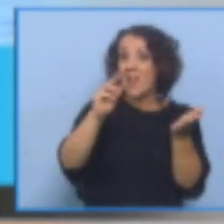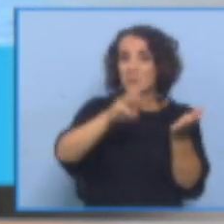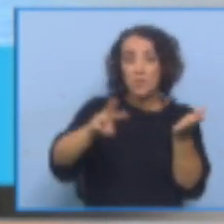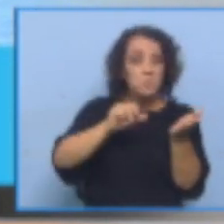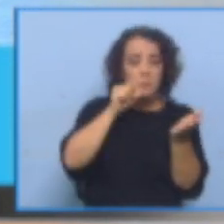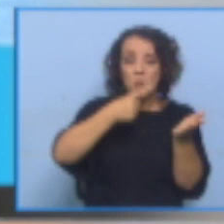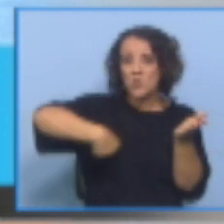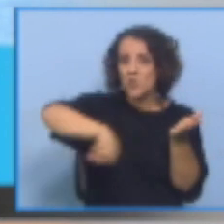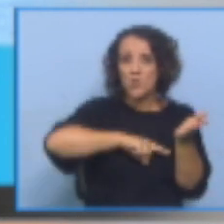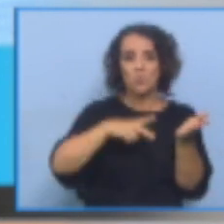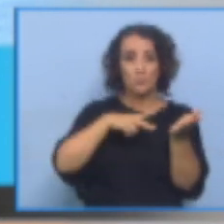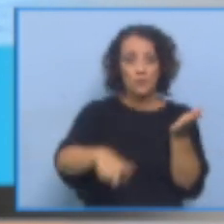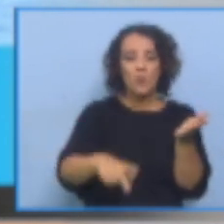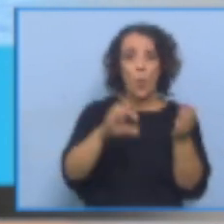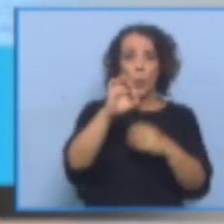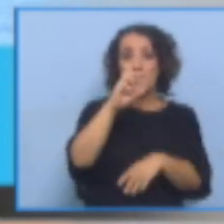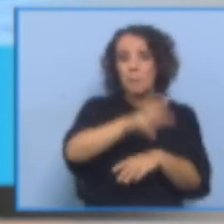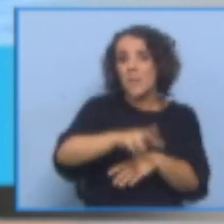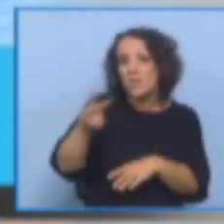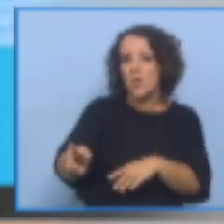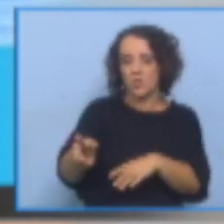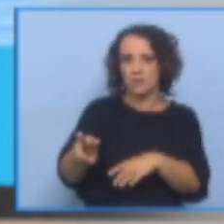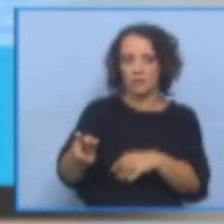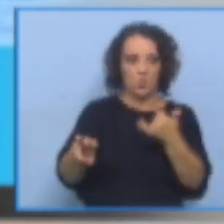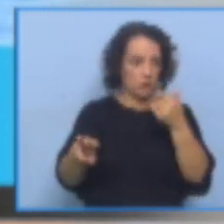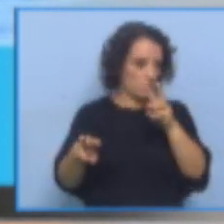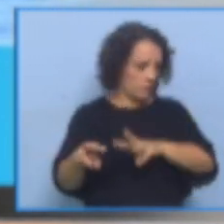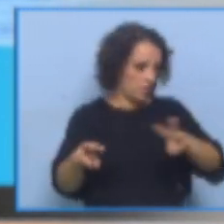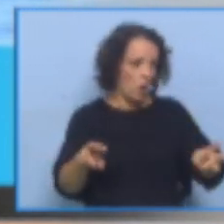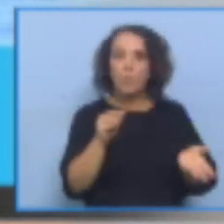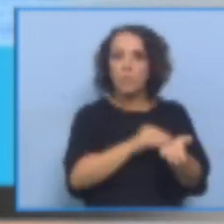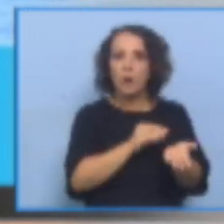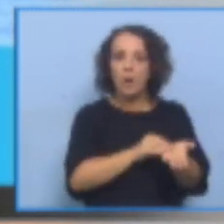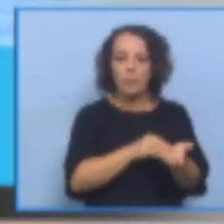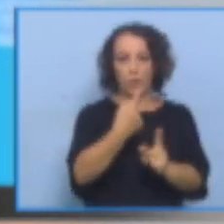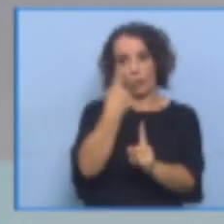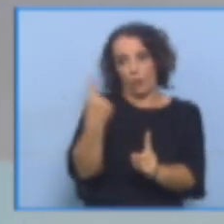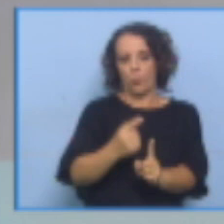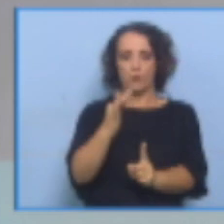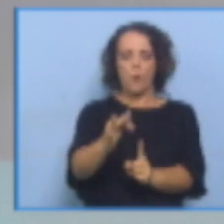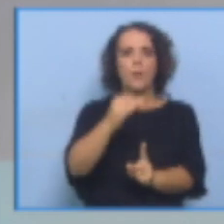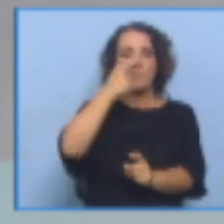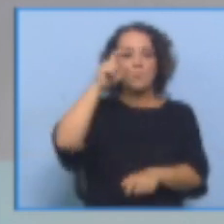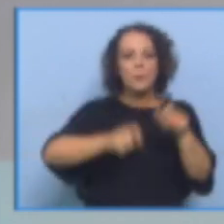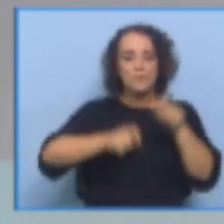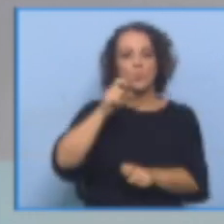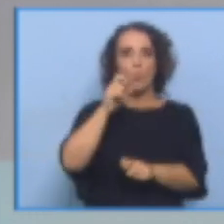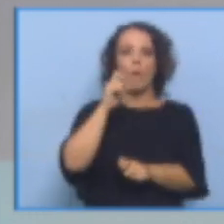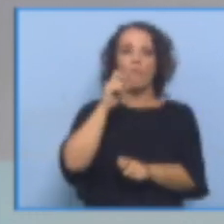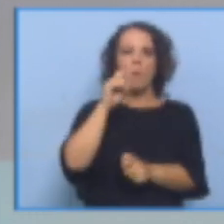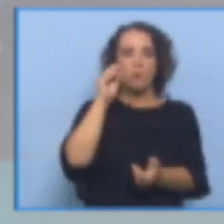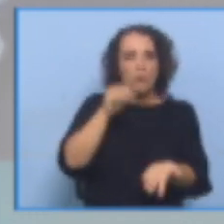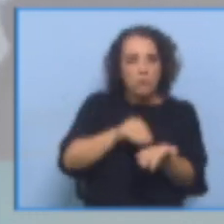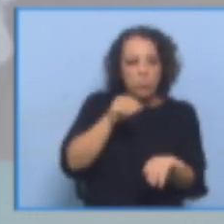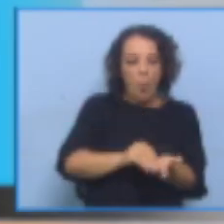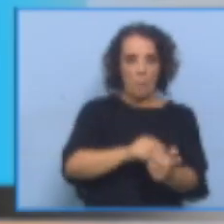e pouco milhões atualmente. Portanto, se há um quarto da população que vive em pobreza e,